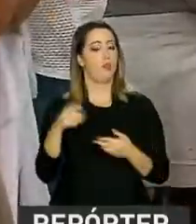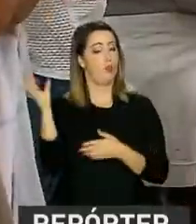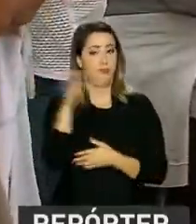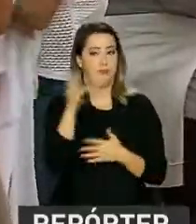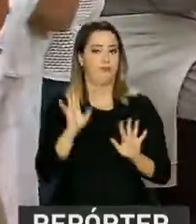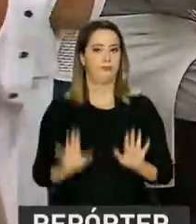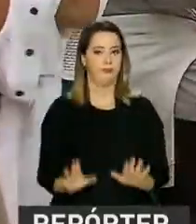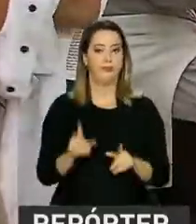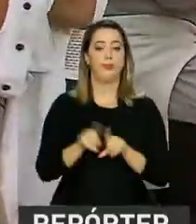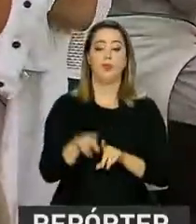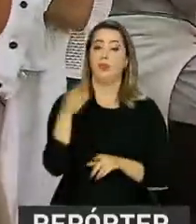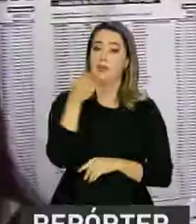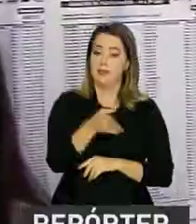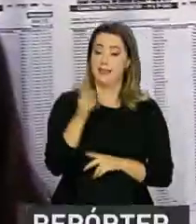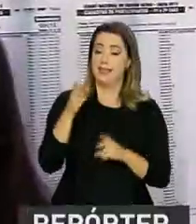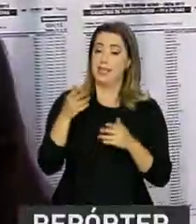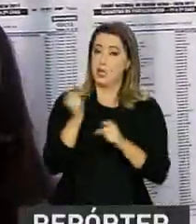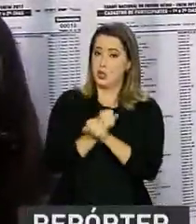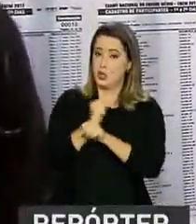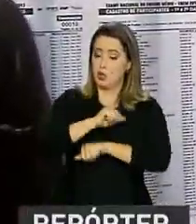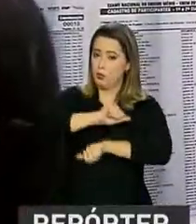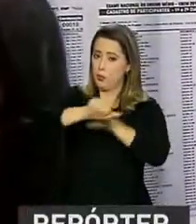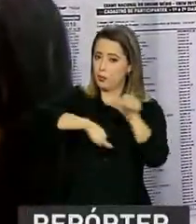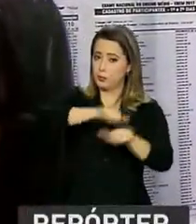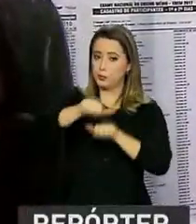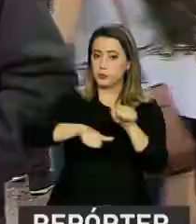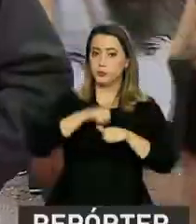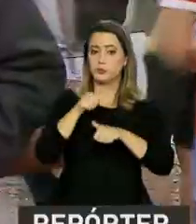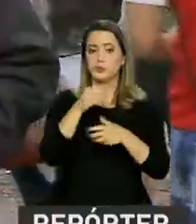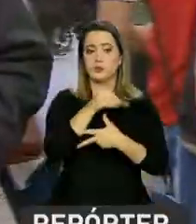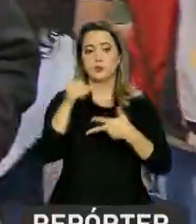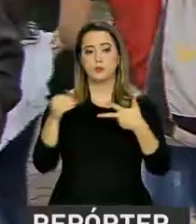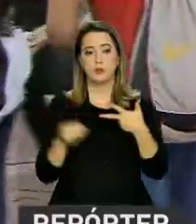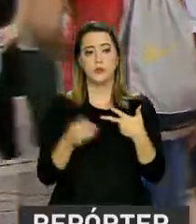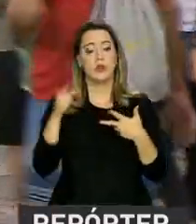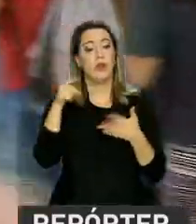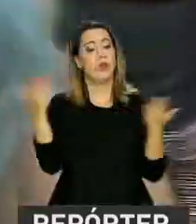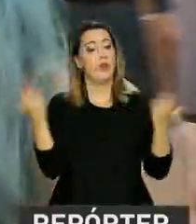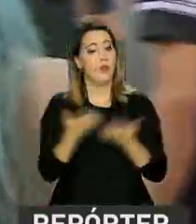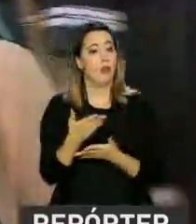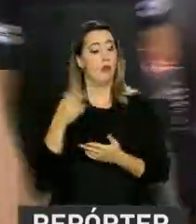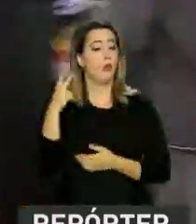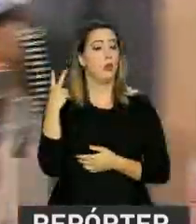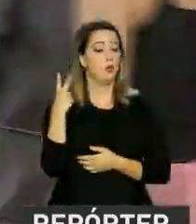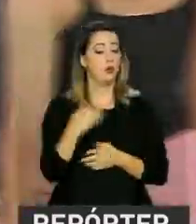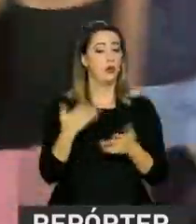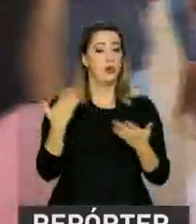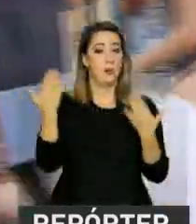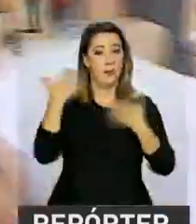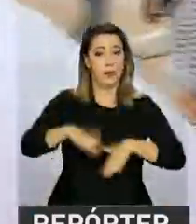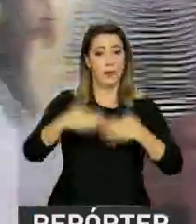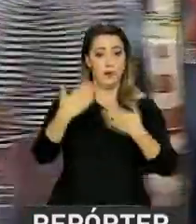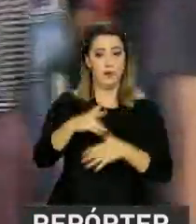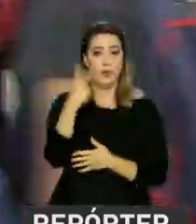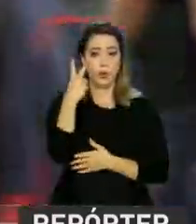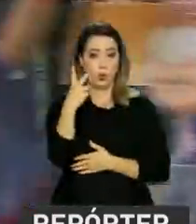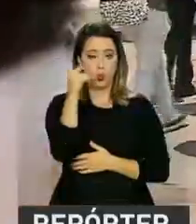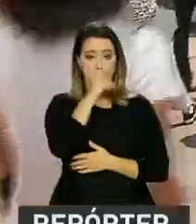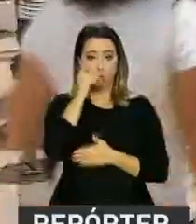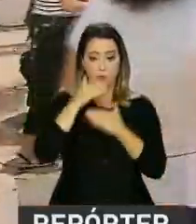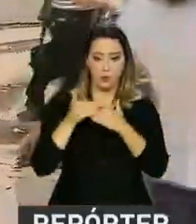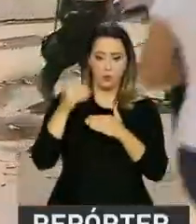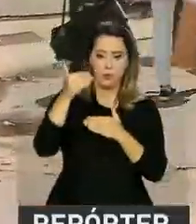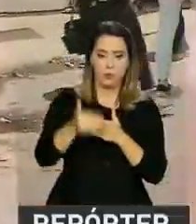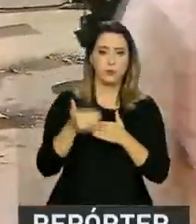Ministério da Educação fez uma série de mudanças no formato do exame. Agora, as provas passaram a ser aplicadas em domingos diferentes,